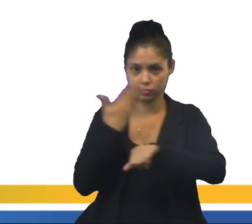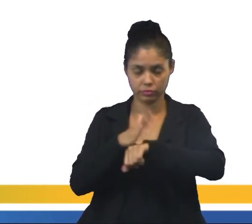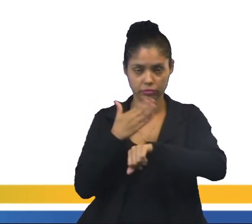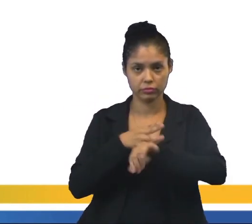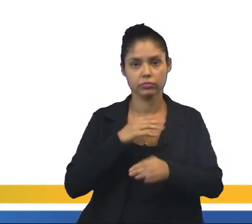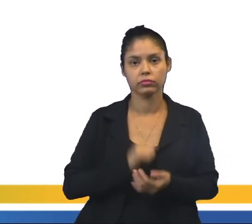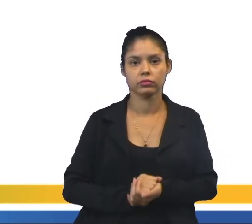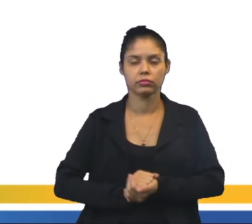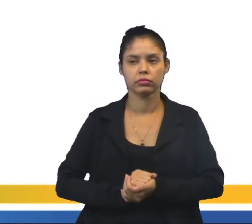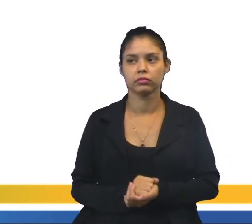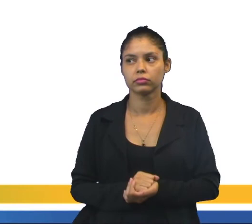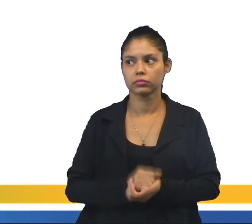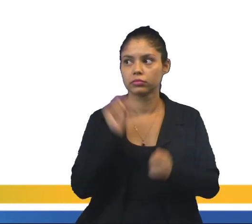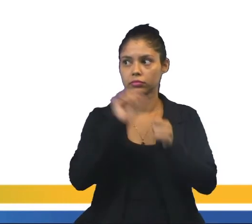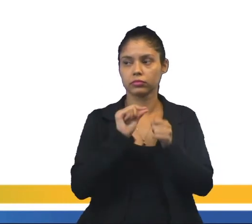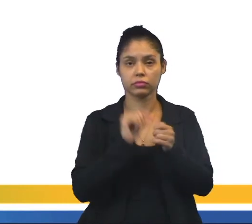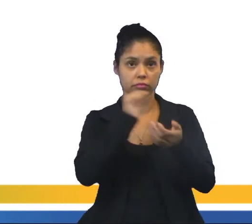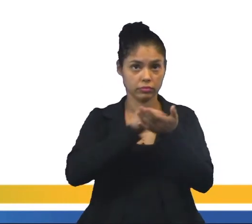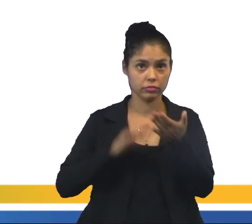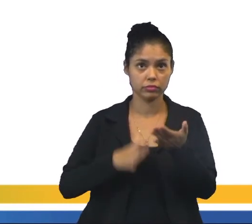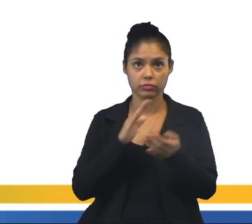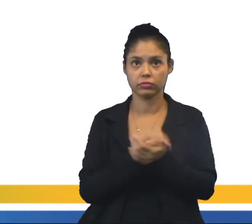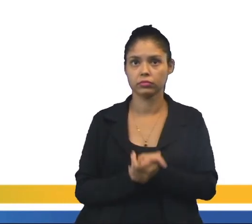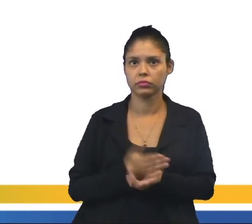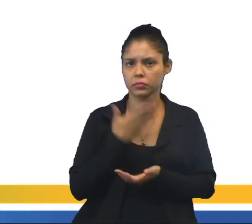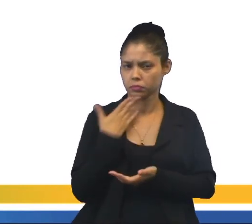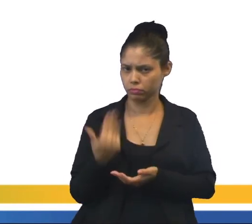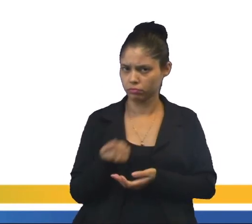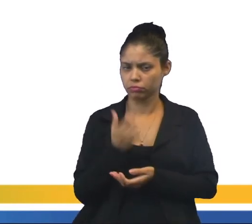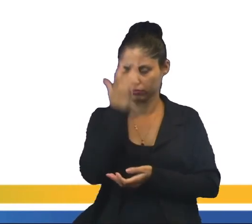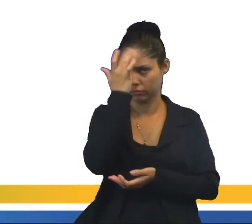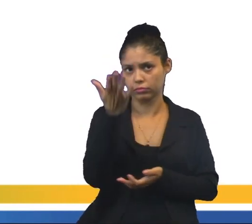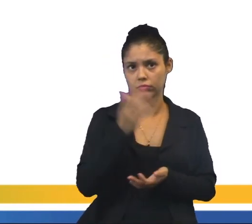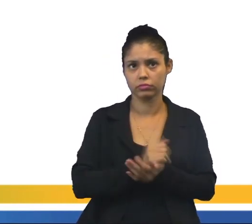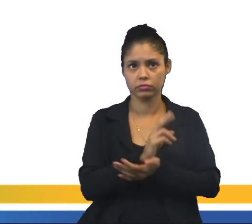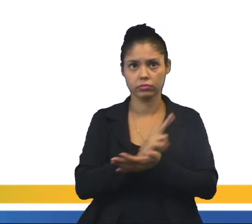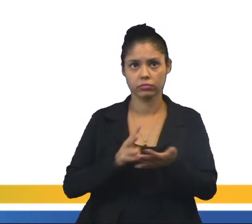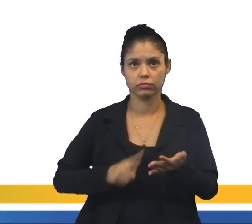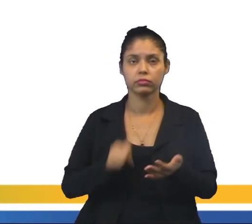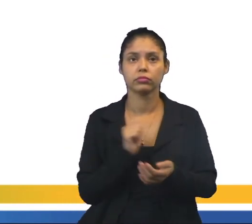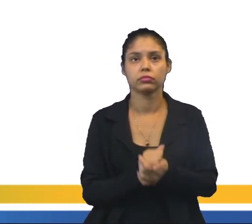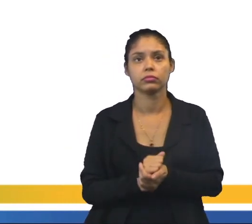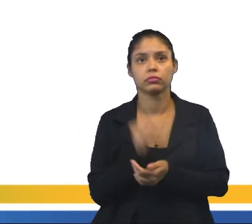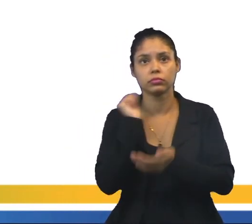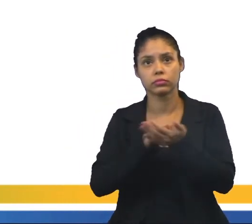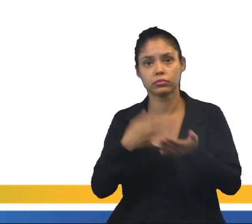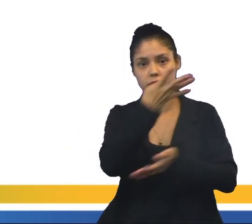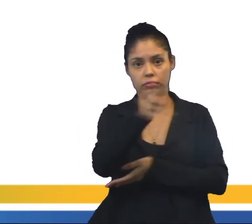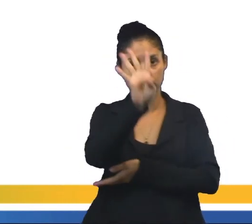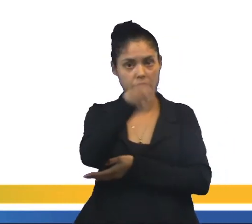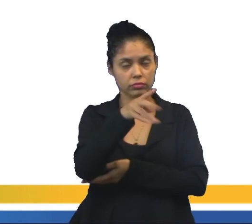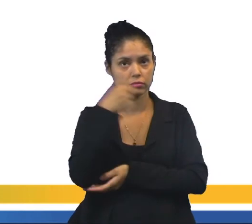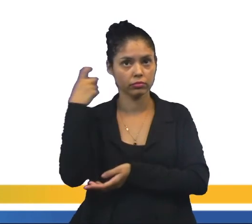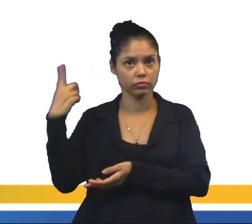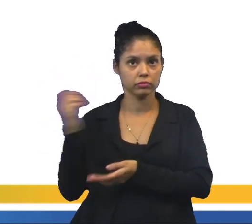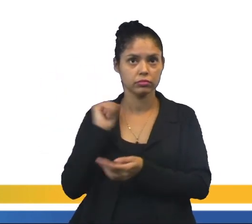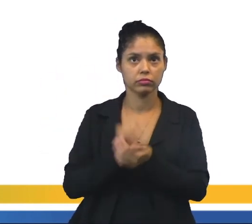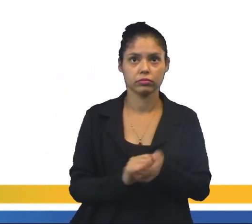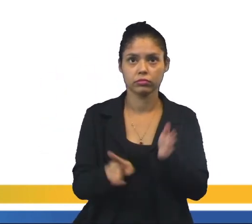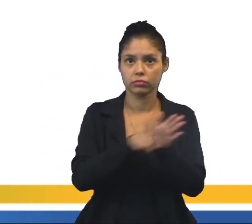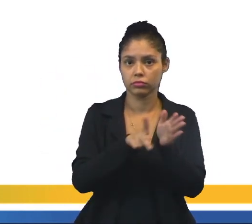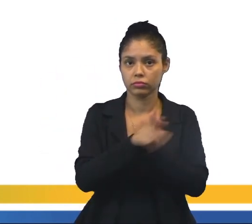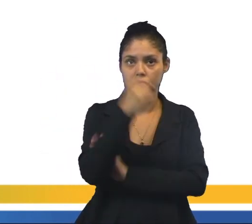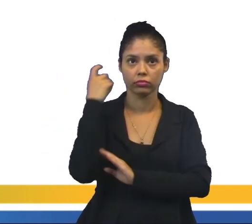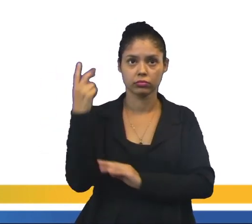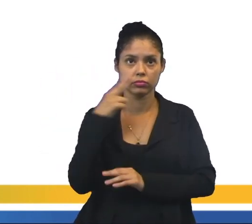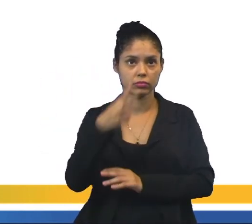né? Vamos fazer uma tarefa bem tranquila aí. Eu vou ler para vocês. Vamos fazer uma tabela de sons, propriedade de sons que a